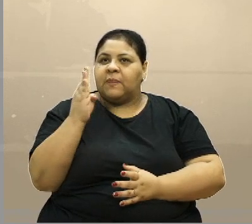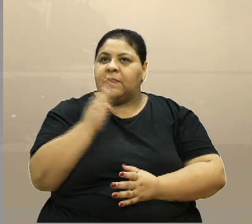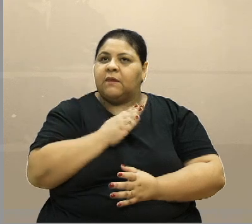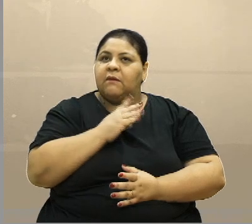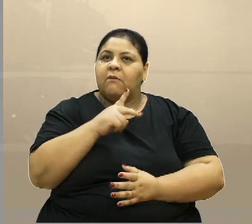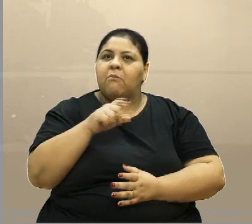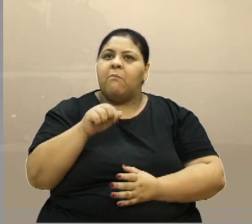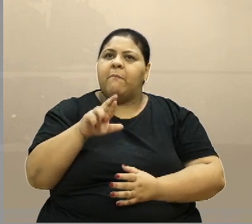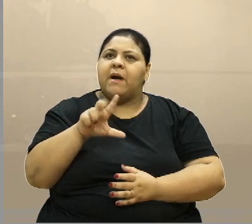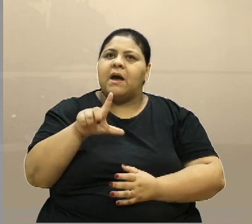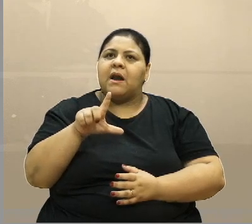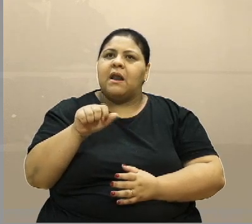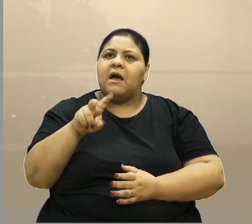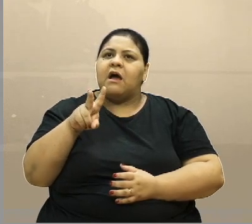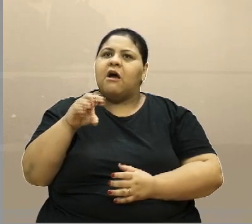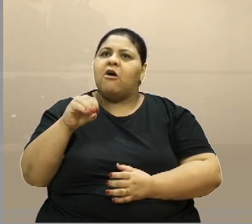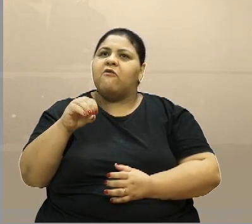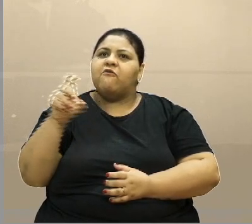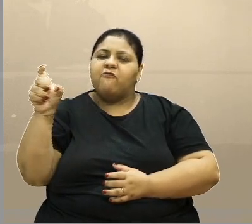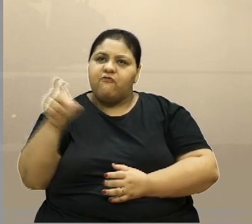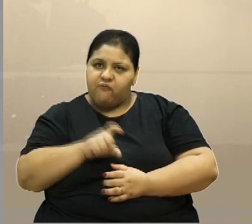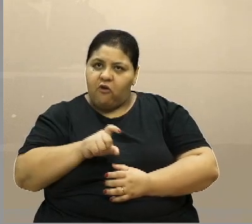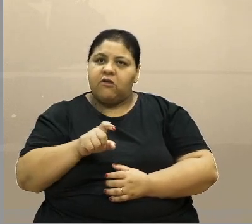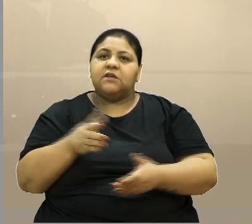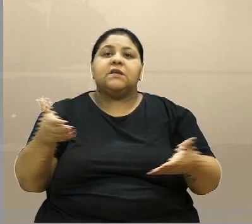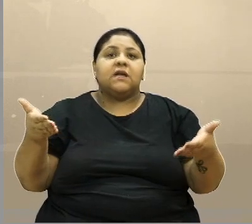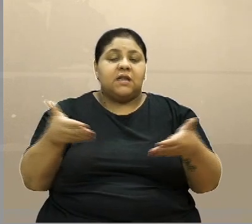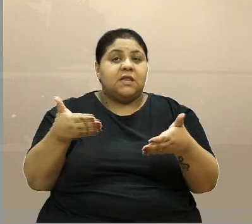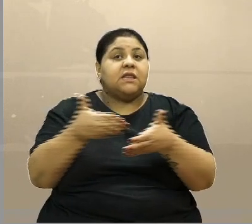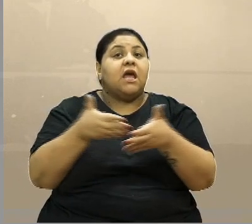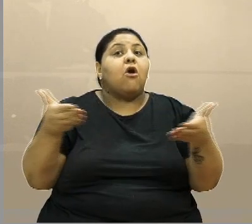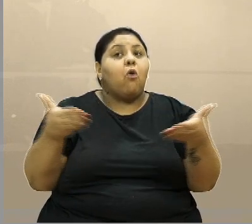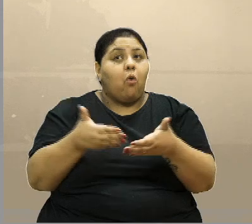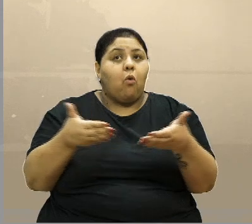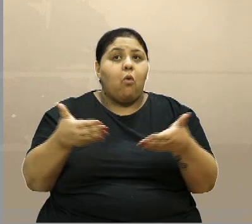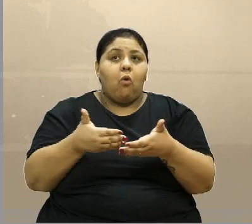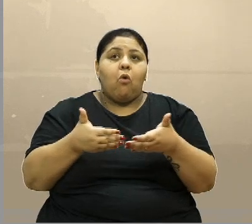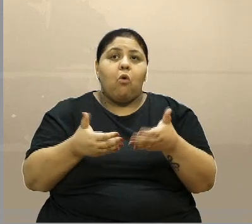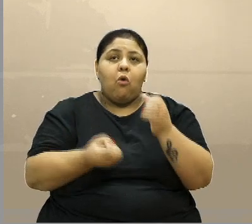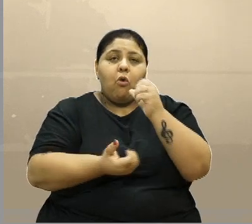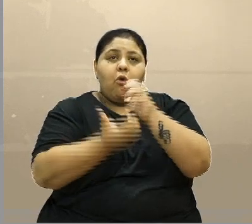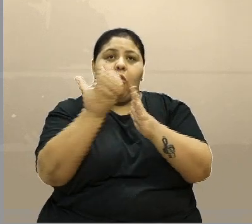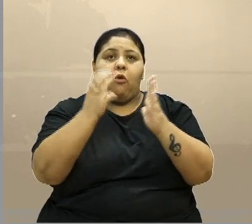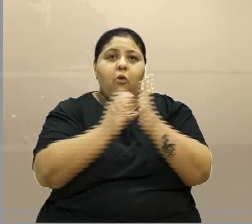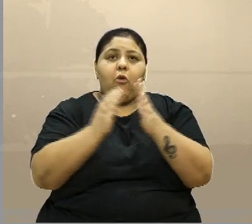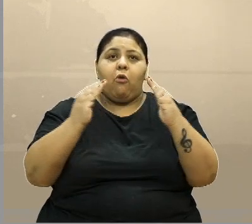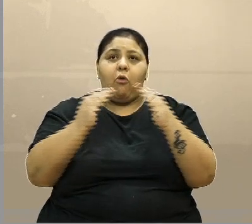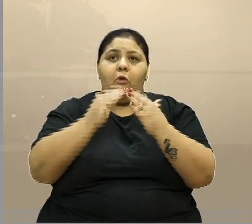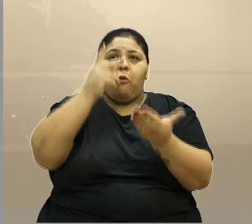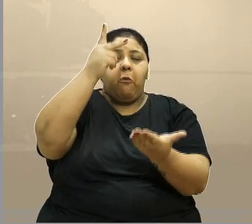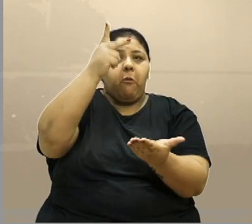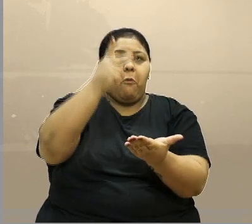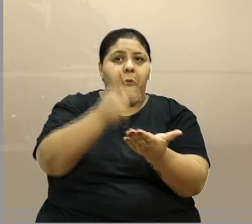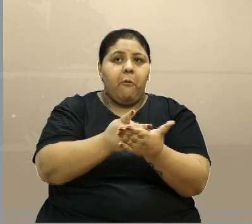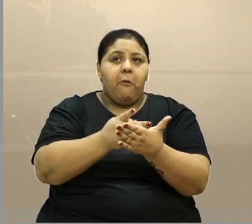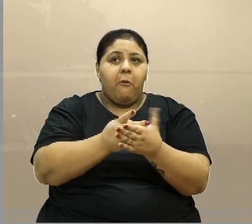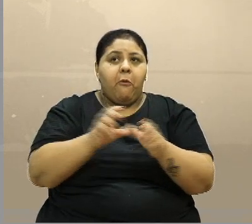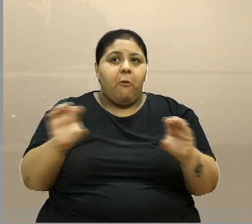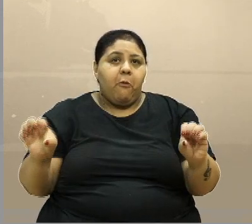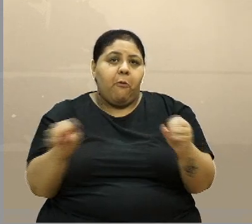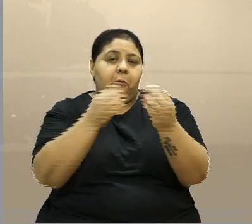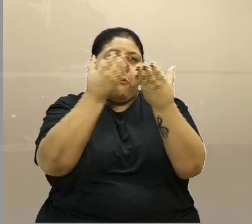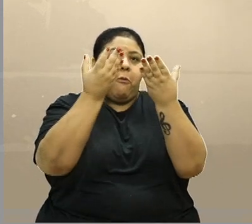que está em atividade até hoje, criado pelos servidores da casa, que foi premiado, inclusive, num grande evento